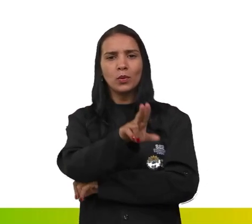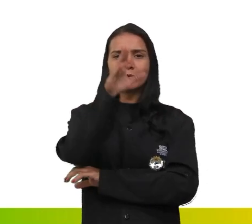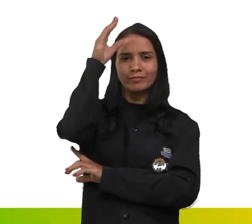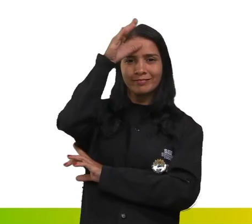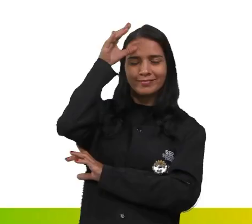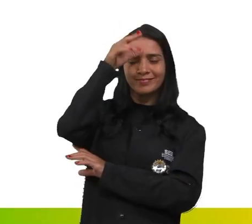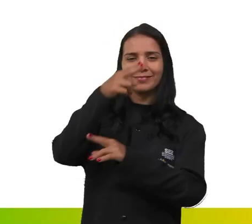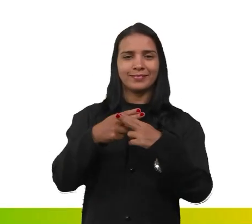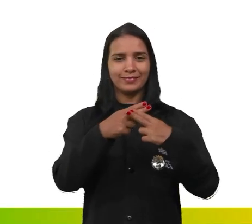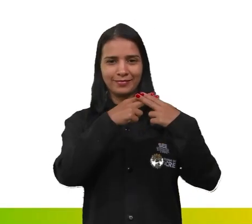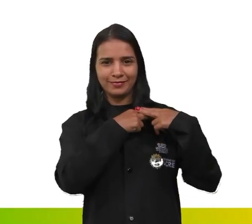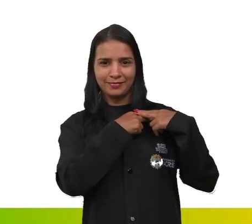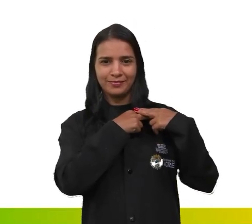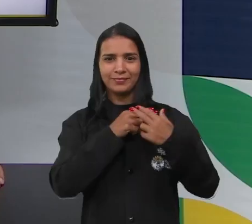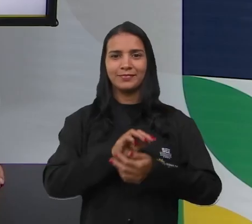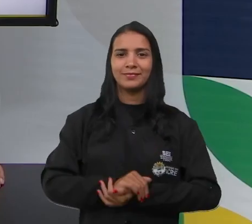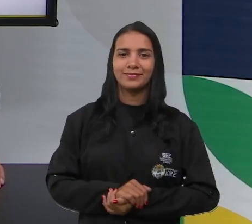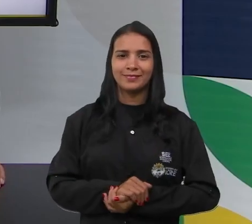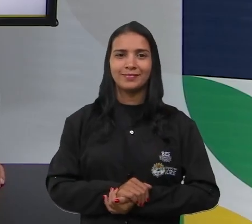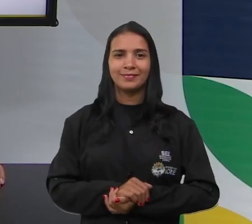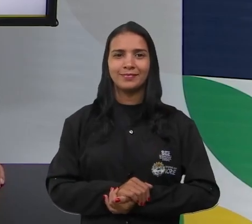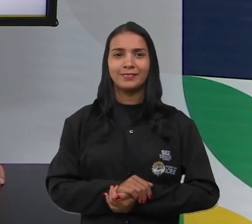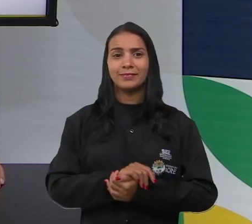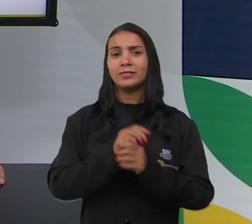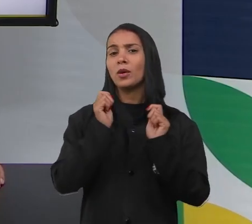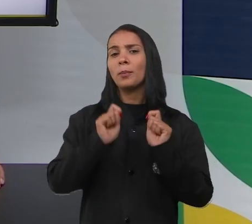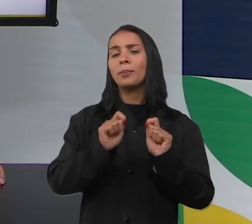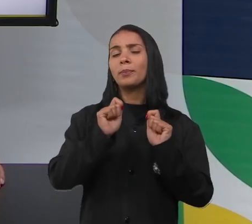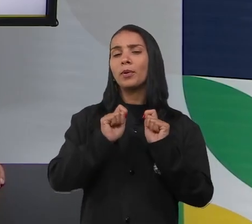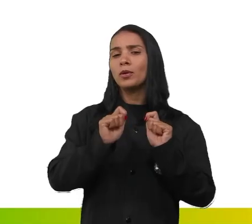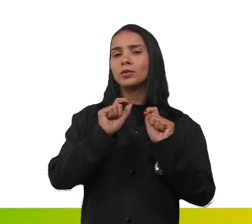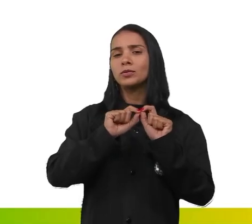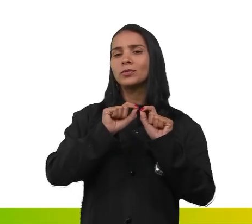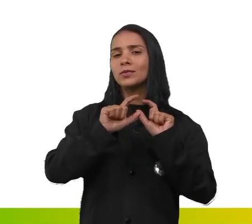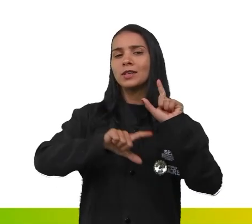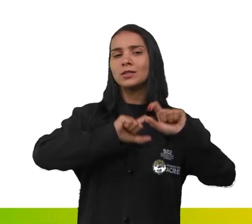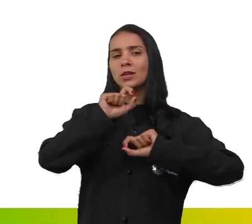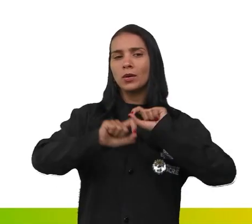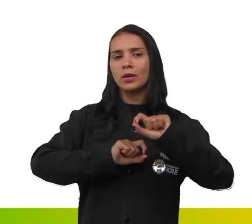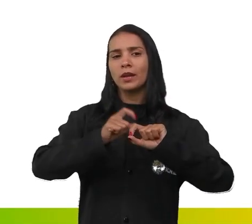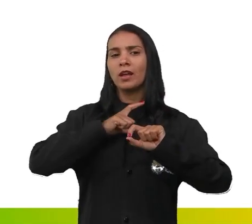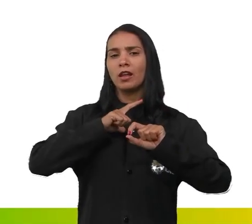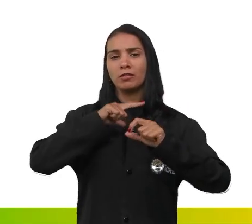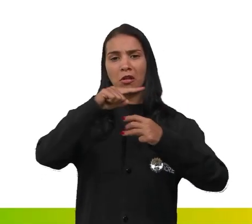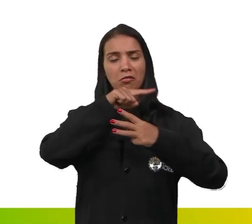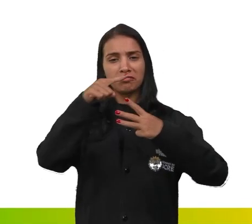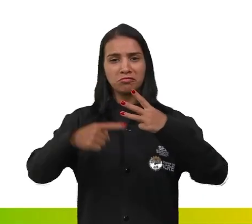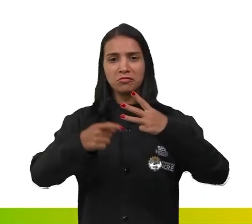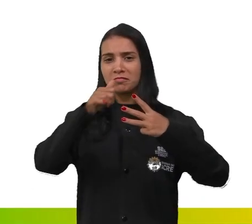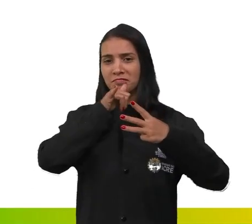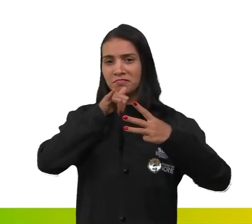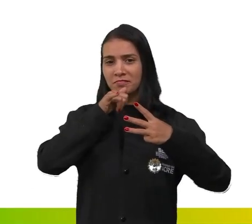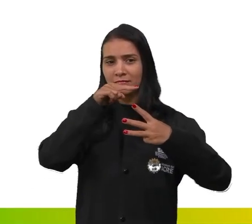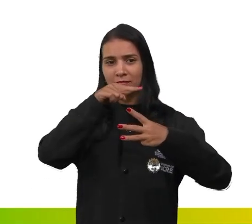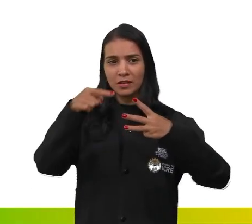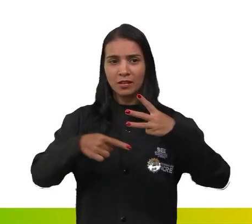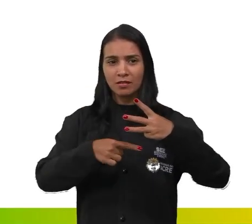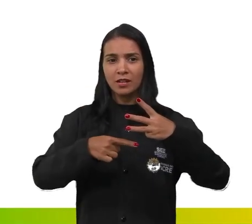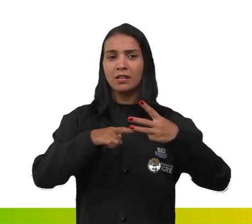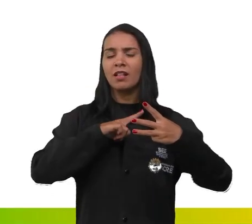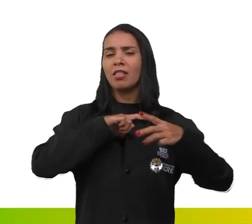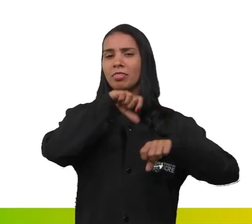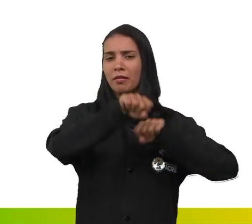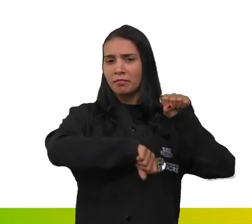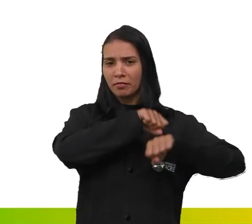responsável. O que eu posso fazer é que ações são desenvolvidas? Os exemplos estão aqui, ó. Alguns dos, né? Tem ciclovia